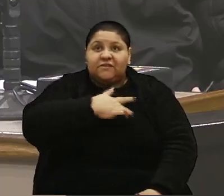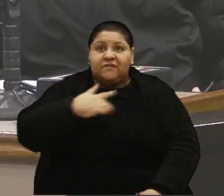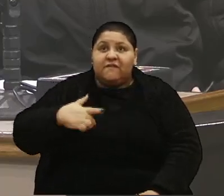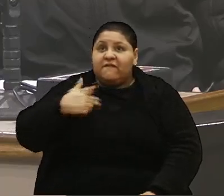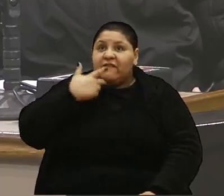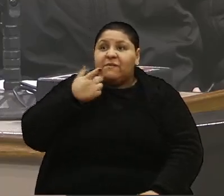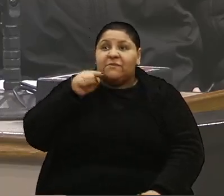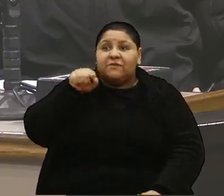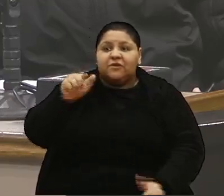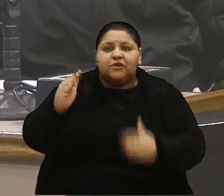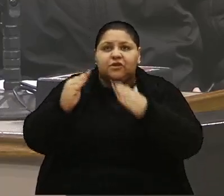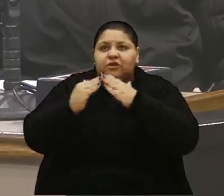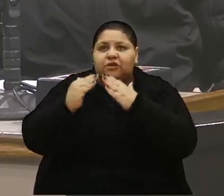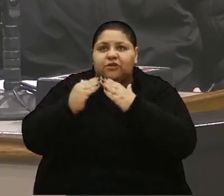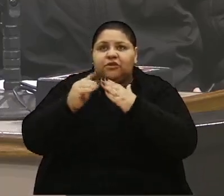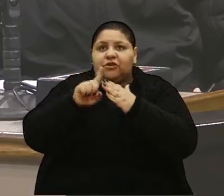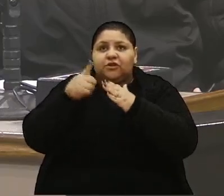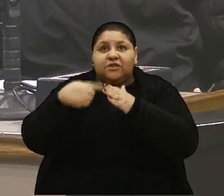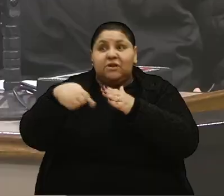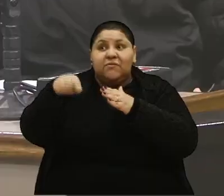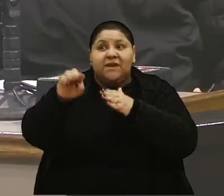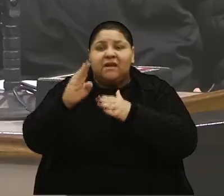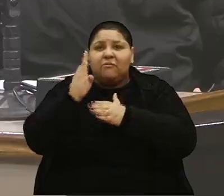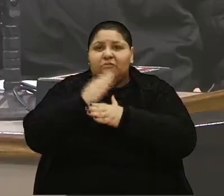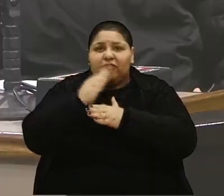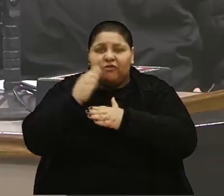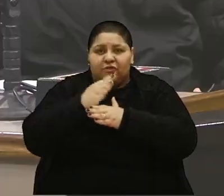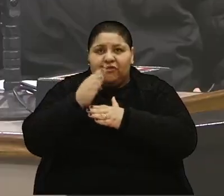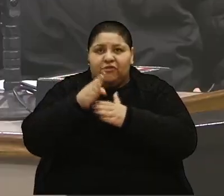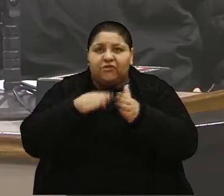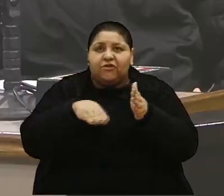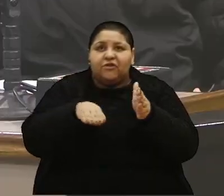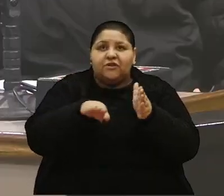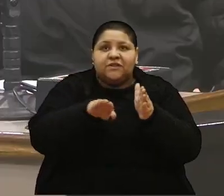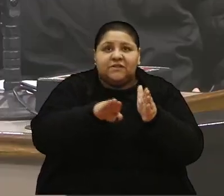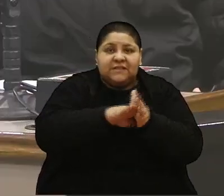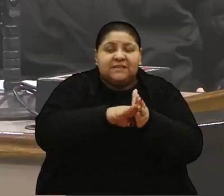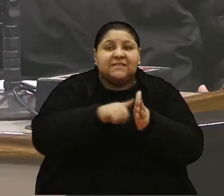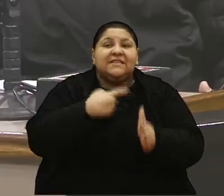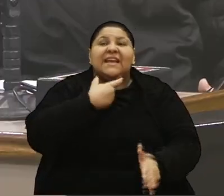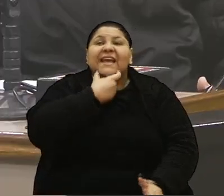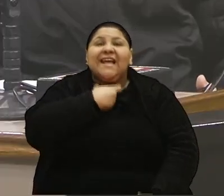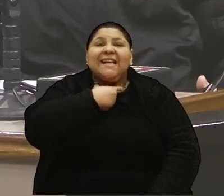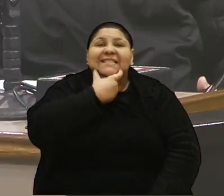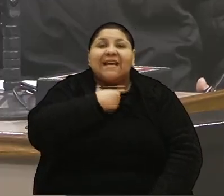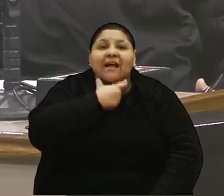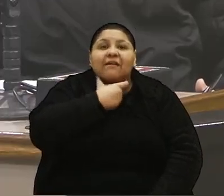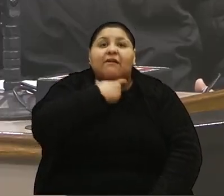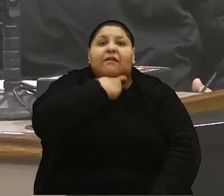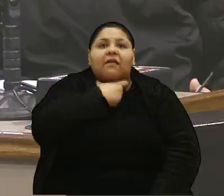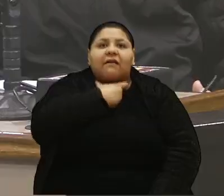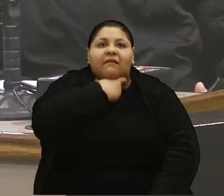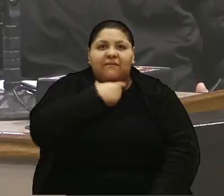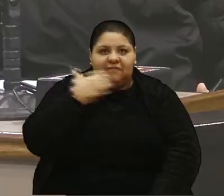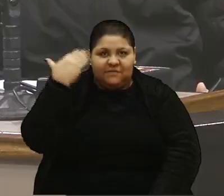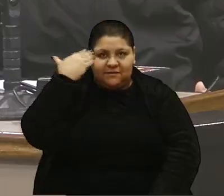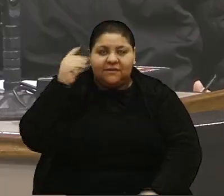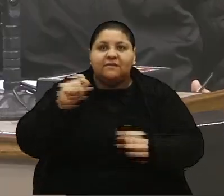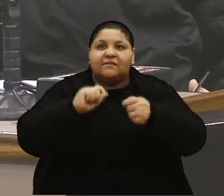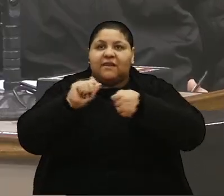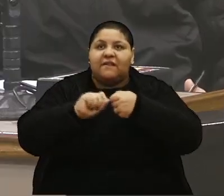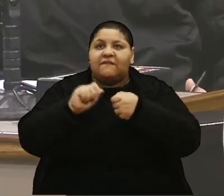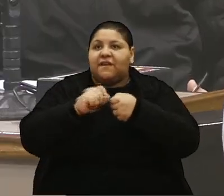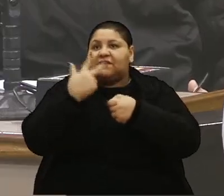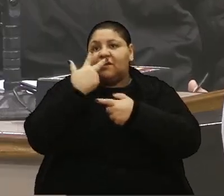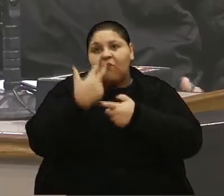casa e não irem até a emergência, até se engasgar. E aí que ele faz a